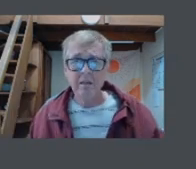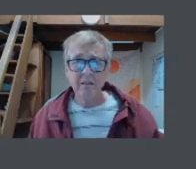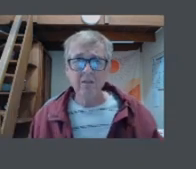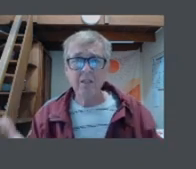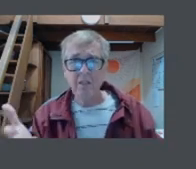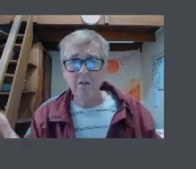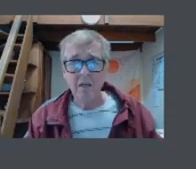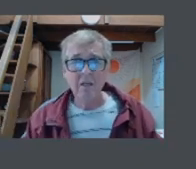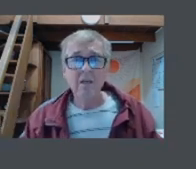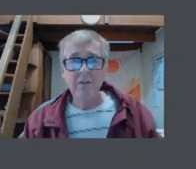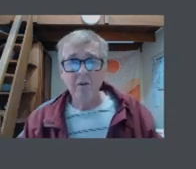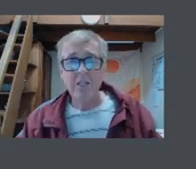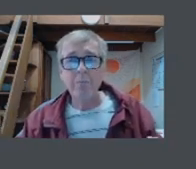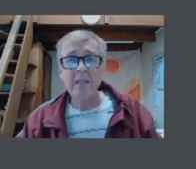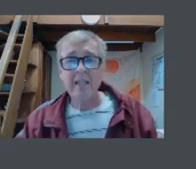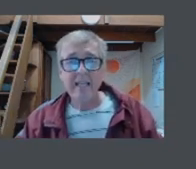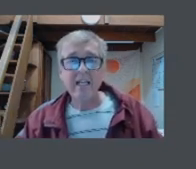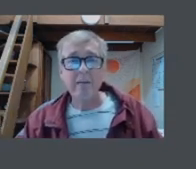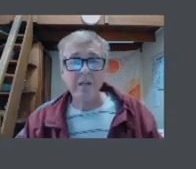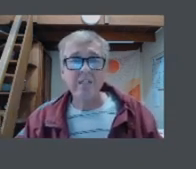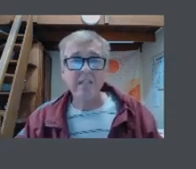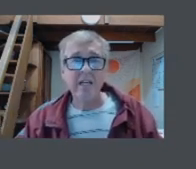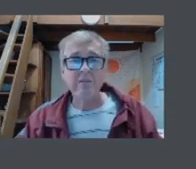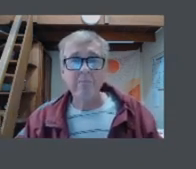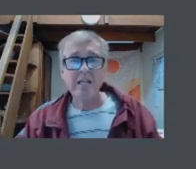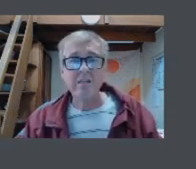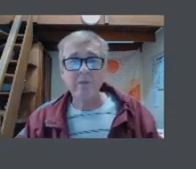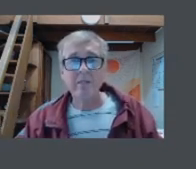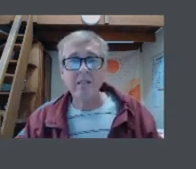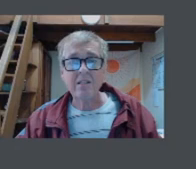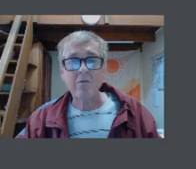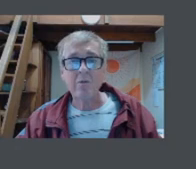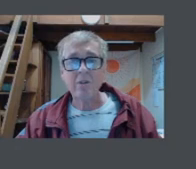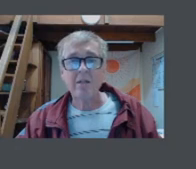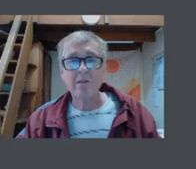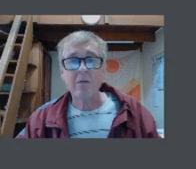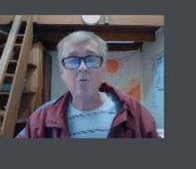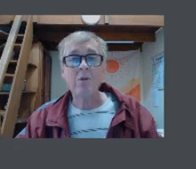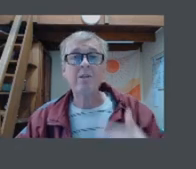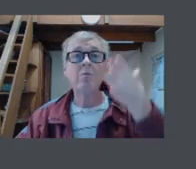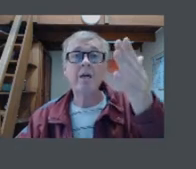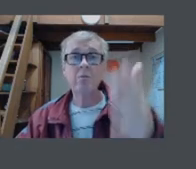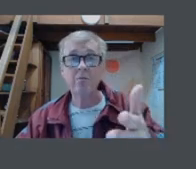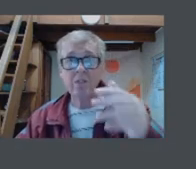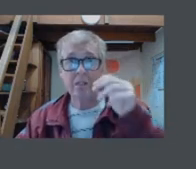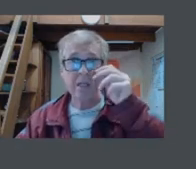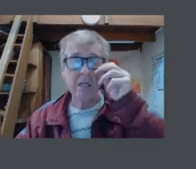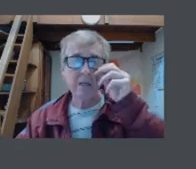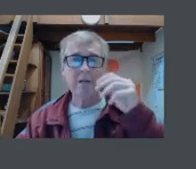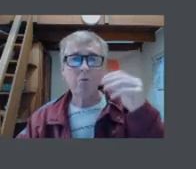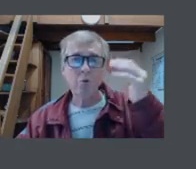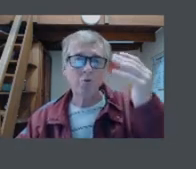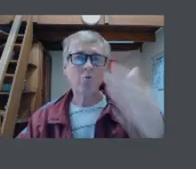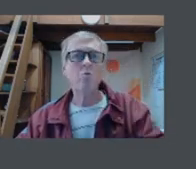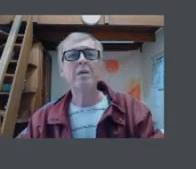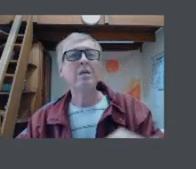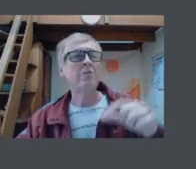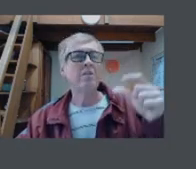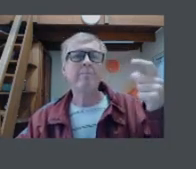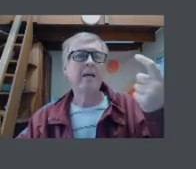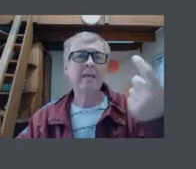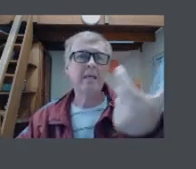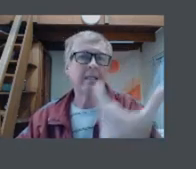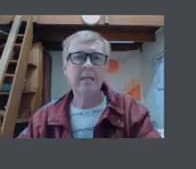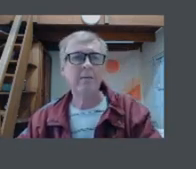maneira volta aqui ó o respeitada a capacidade máxima de tração da unidade tratora Esse é um dado que você tem os seus